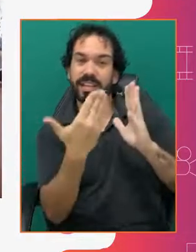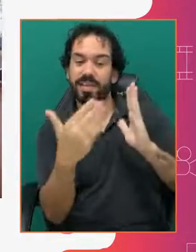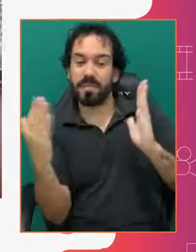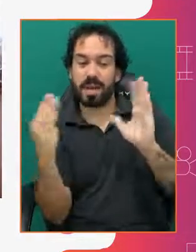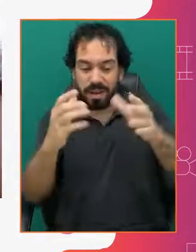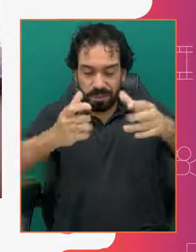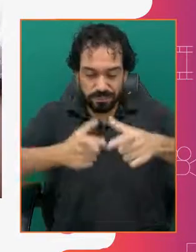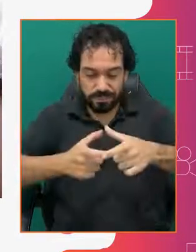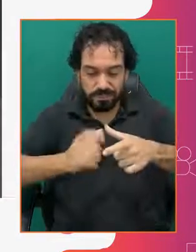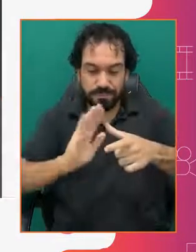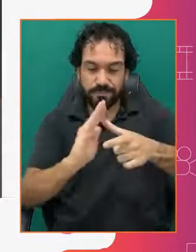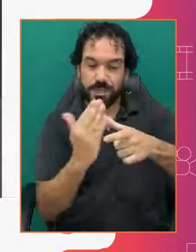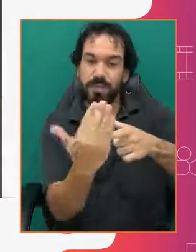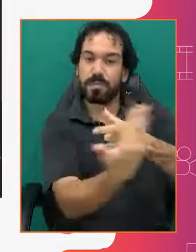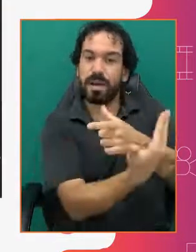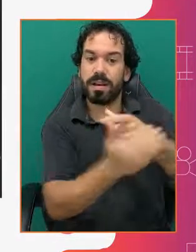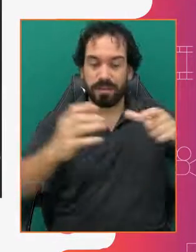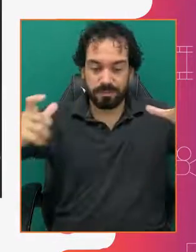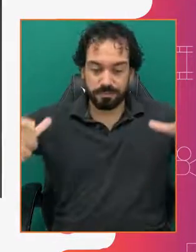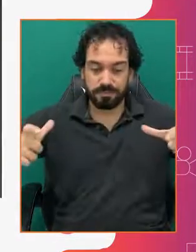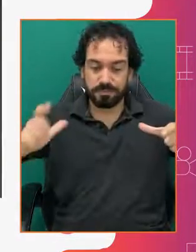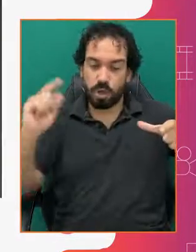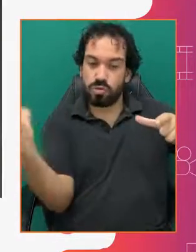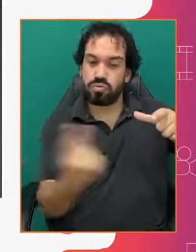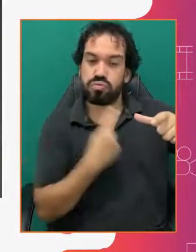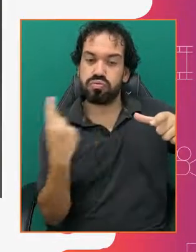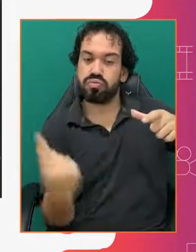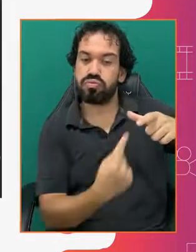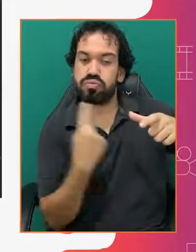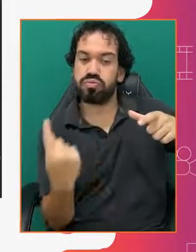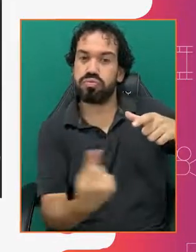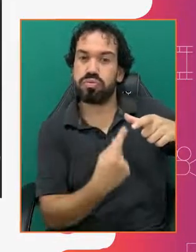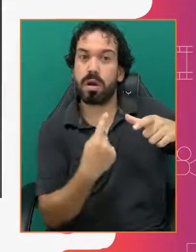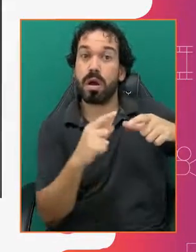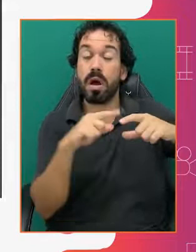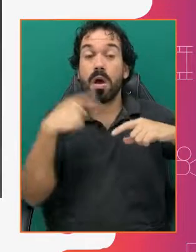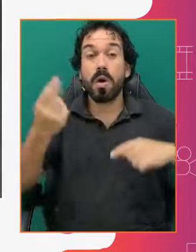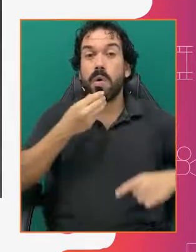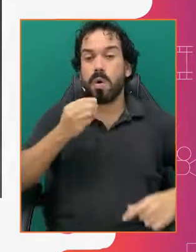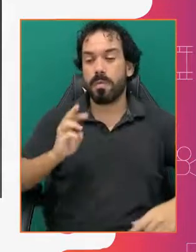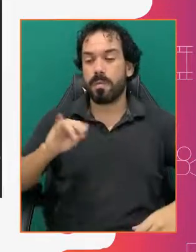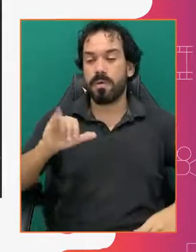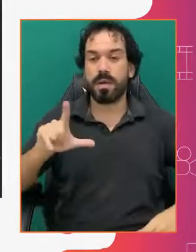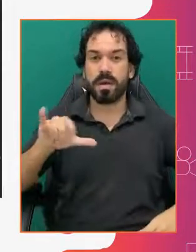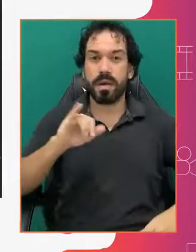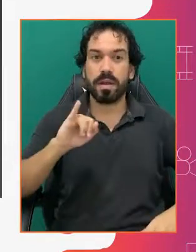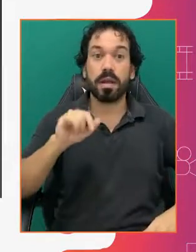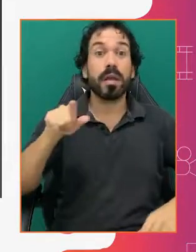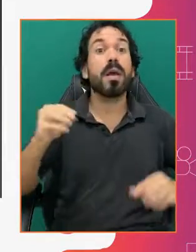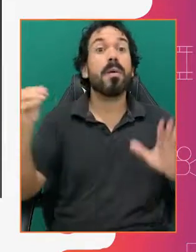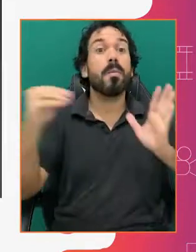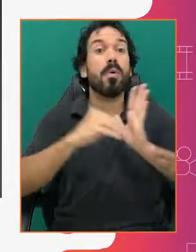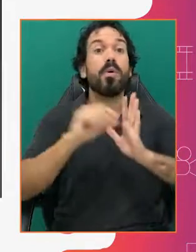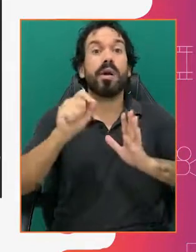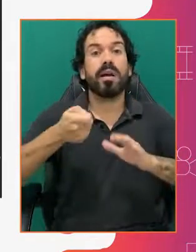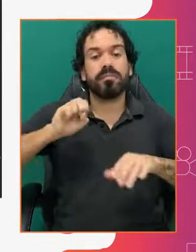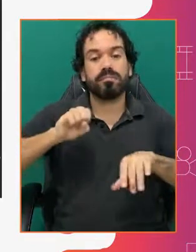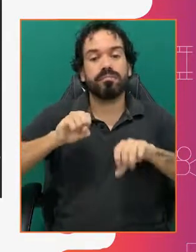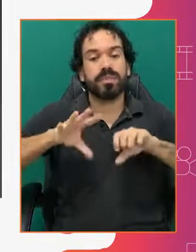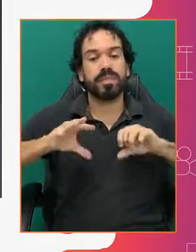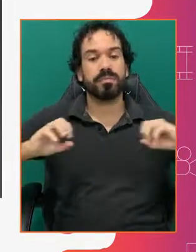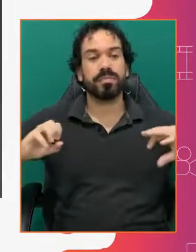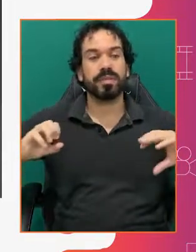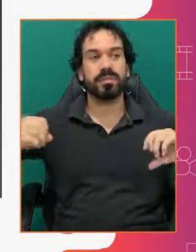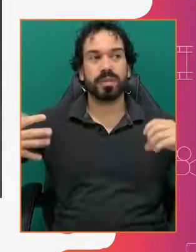do cilindro. Depois de um tempo, o Émile Reynaud ele adicionou lanternas dentro